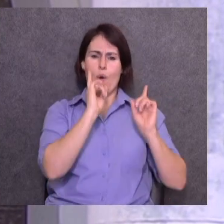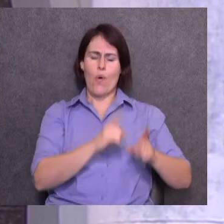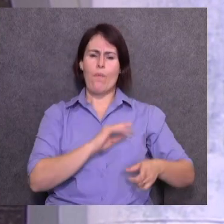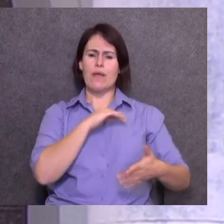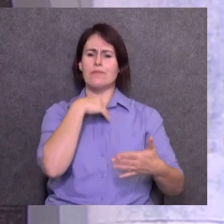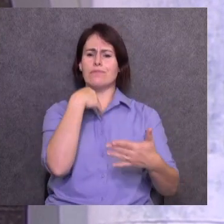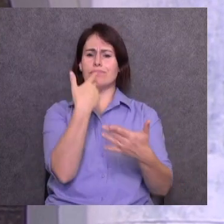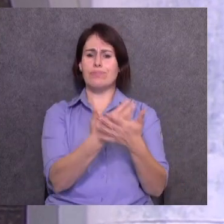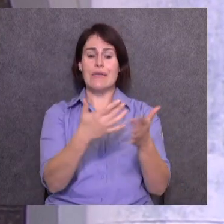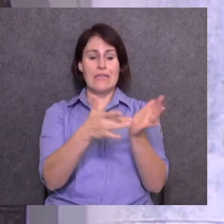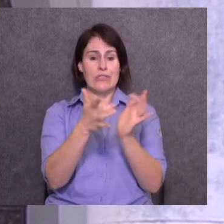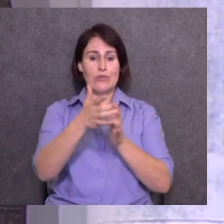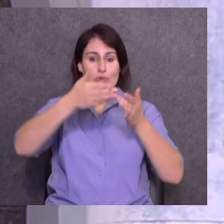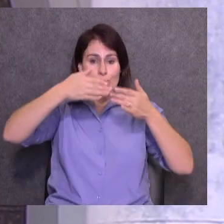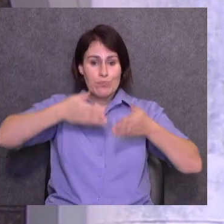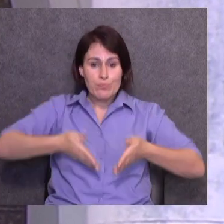Jesus